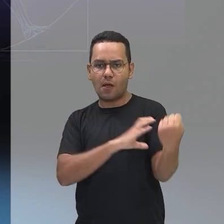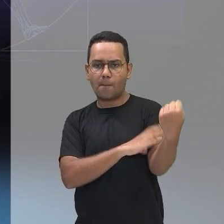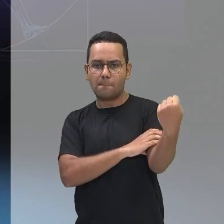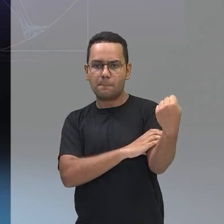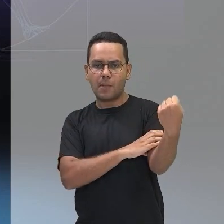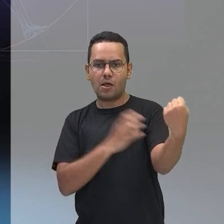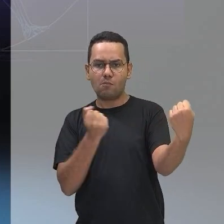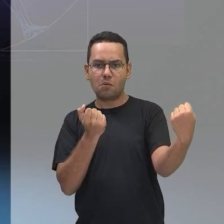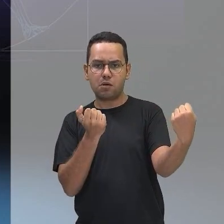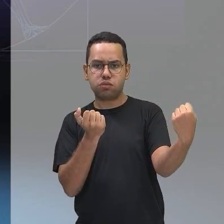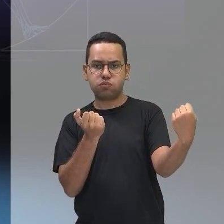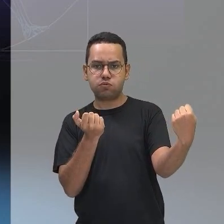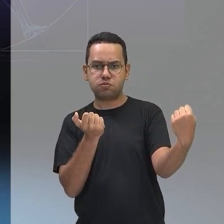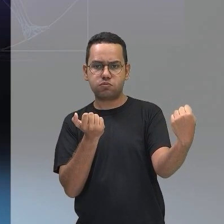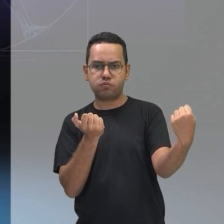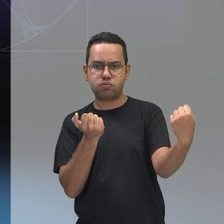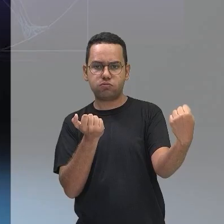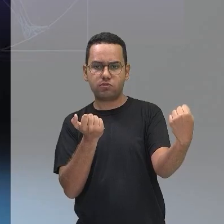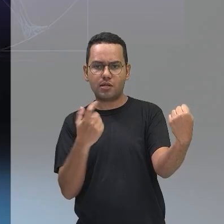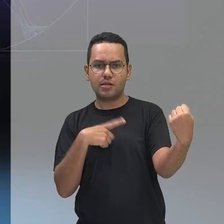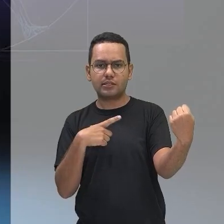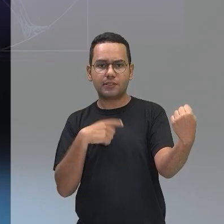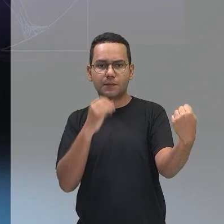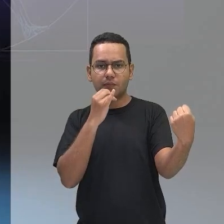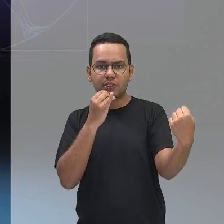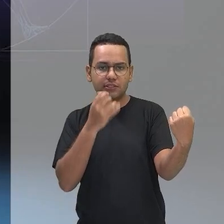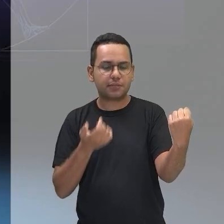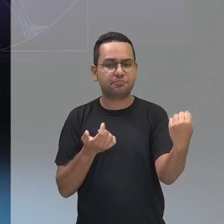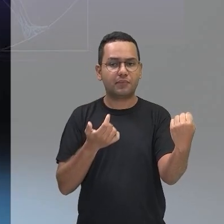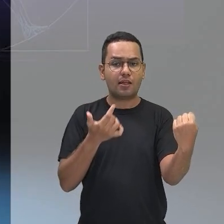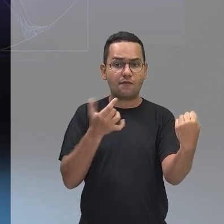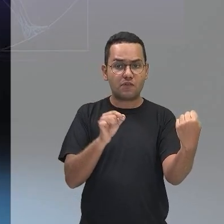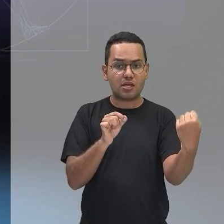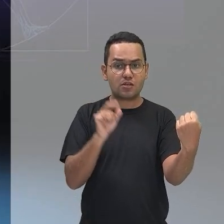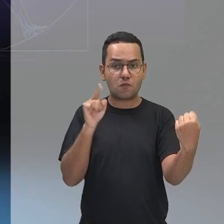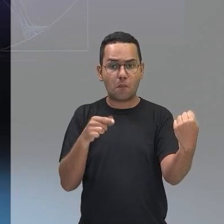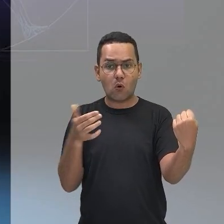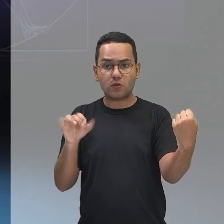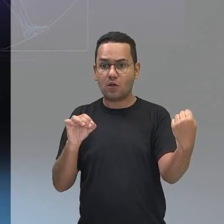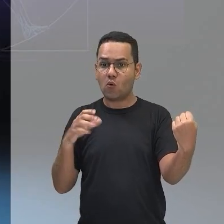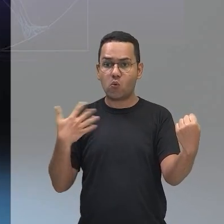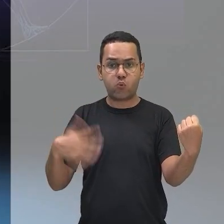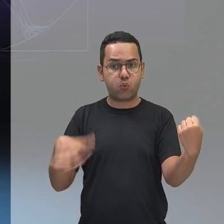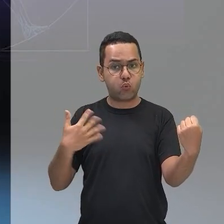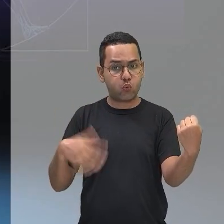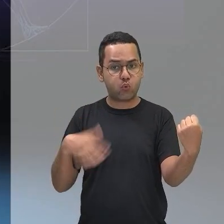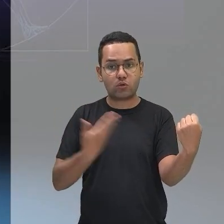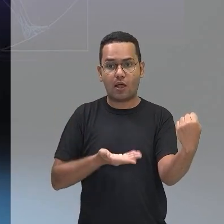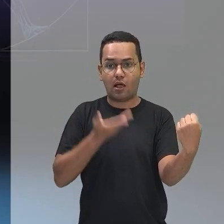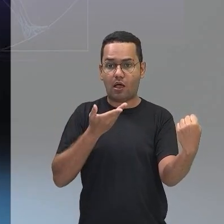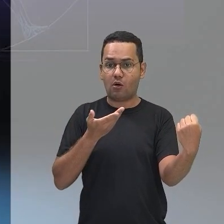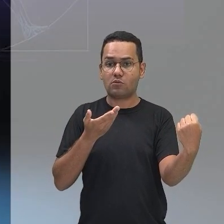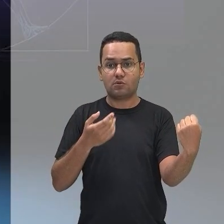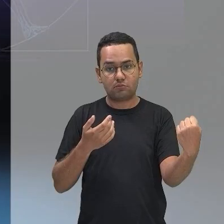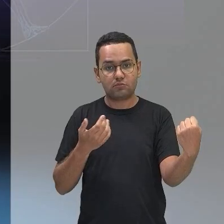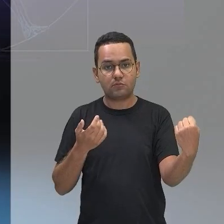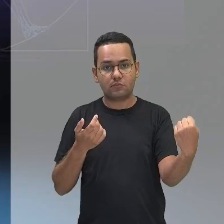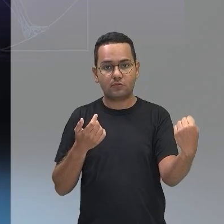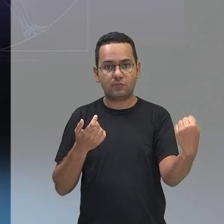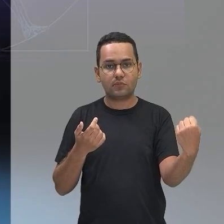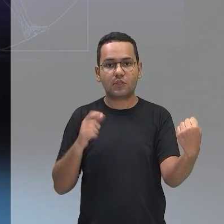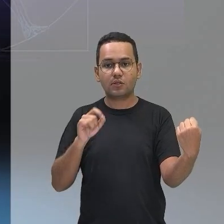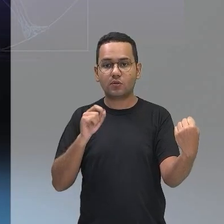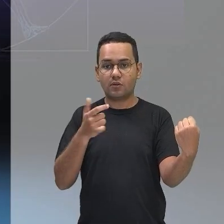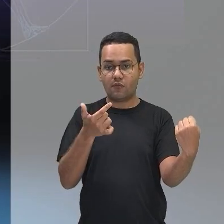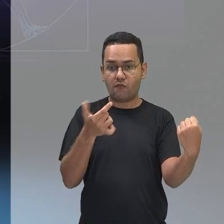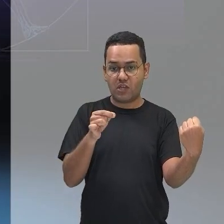você está com a pressão de 20 por 10, né? Tá alto, né? Então o 20 ali, né, é a parte